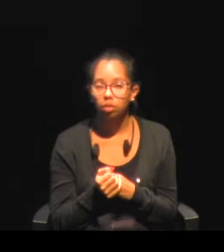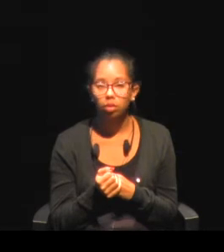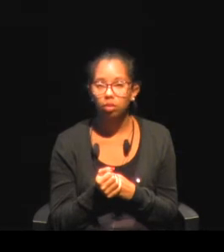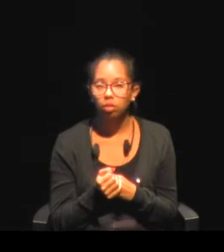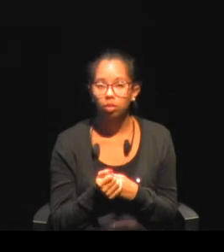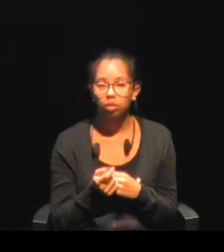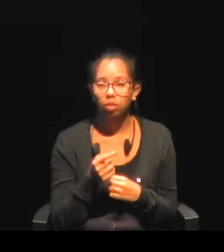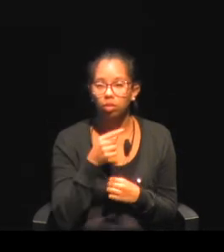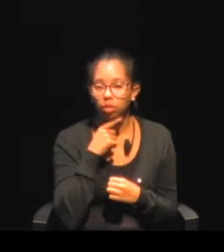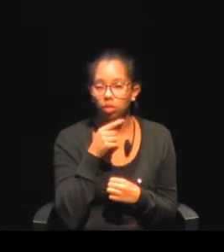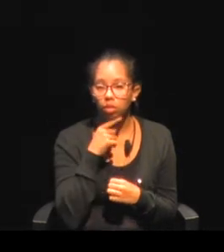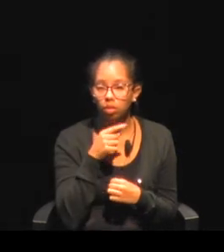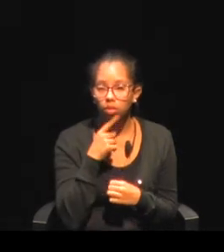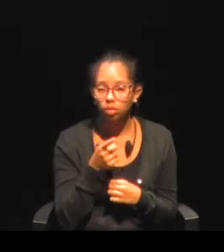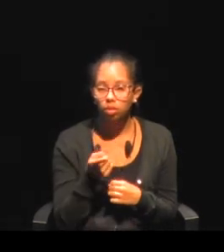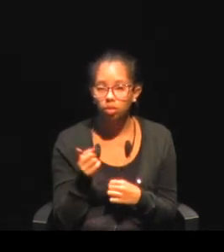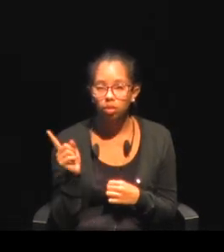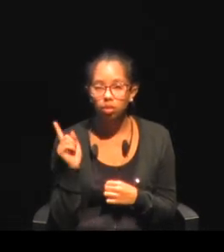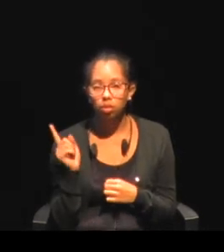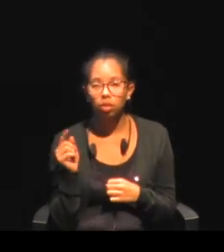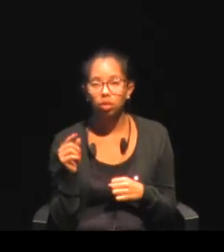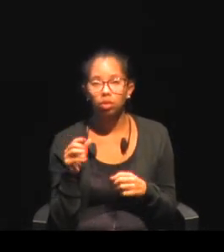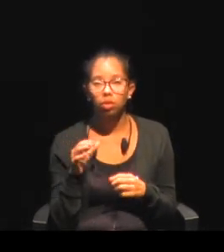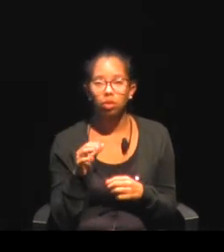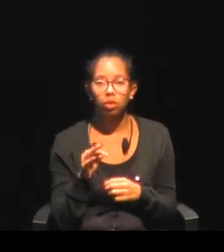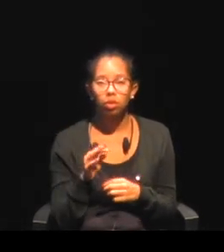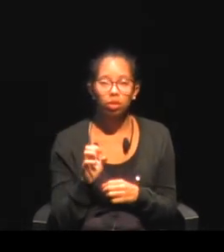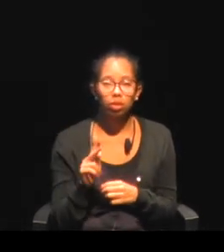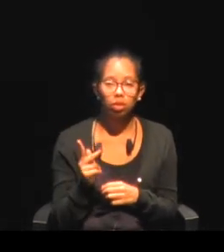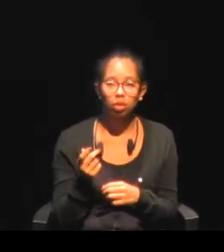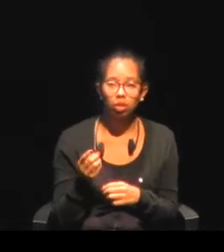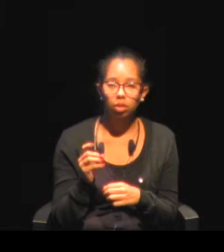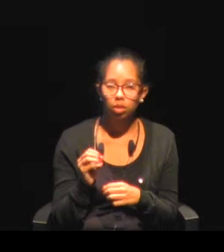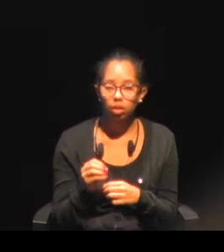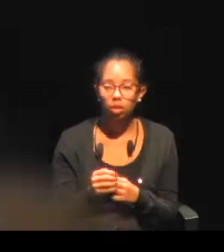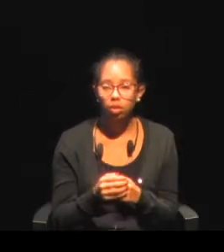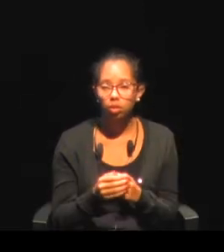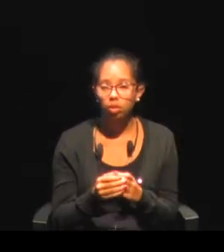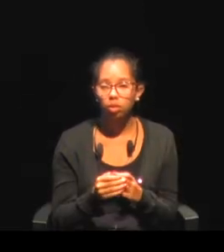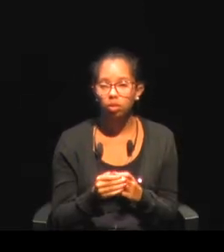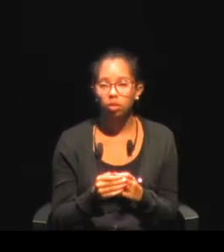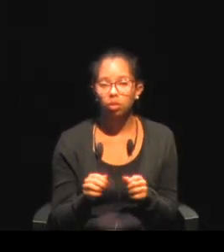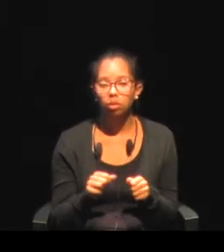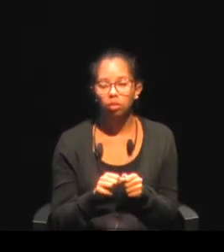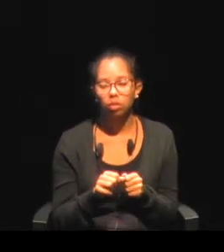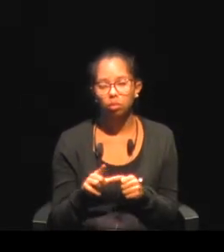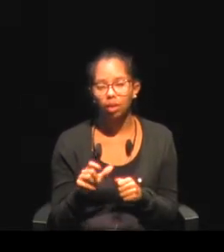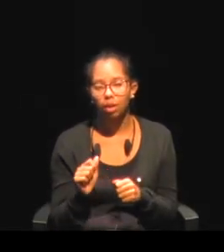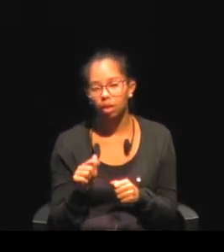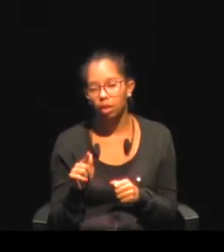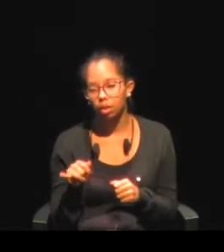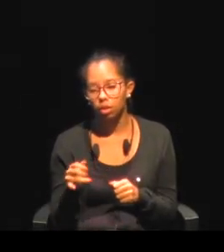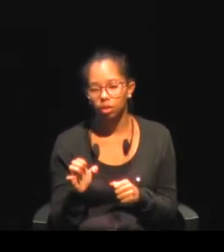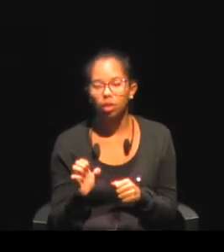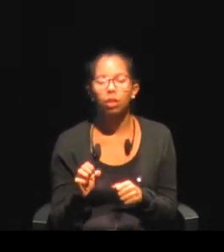aqui não reconstituiu o telhado, a gente fez uma laje aqui, jardim, para o mato aparecer lá,